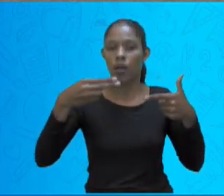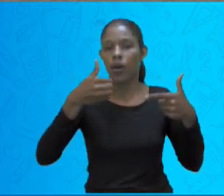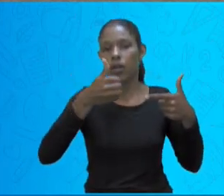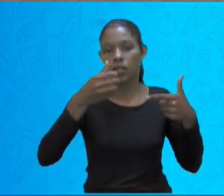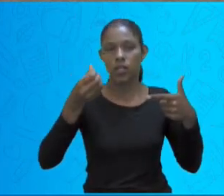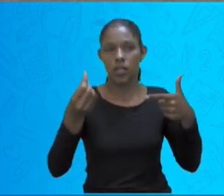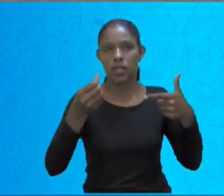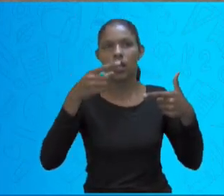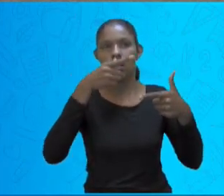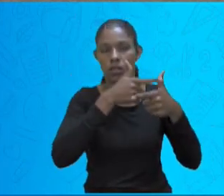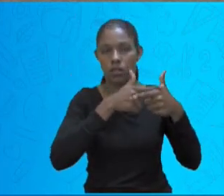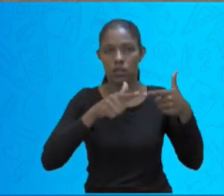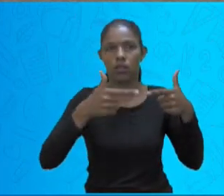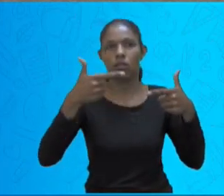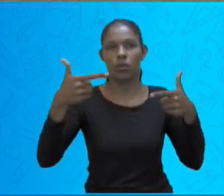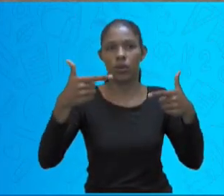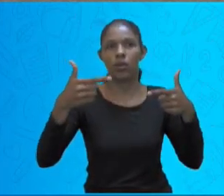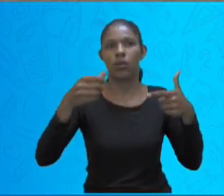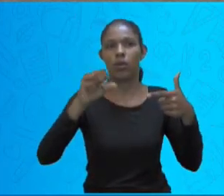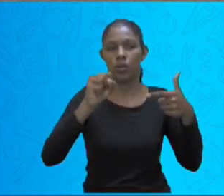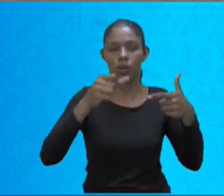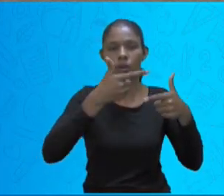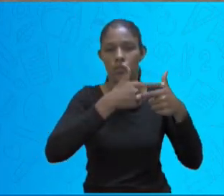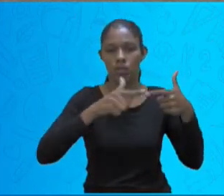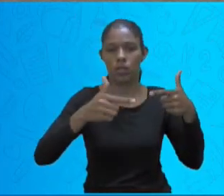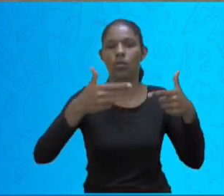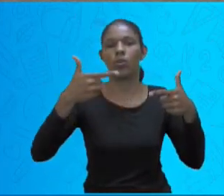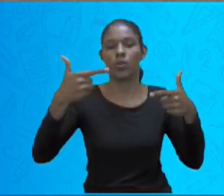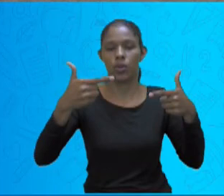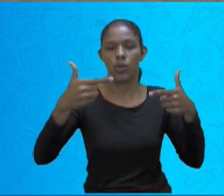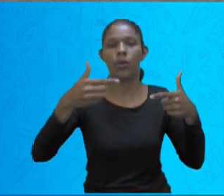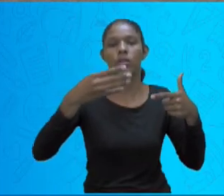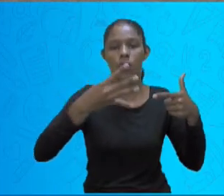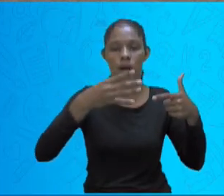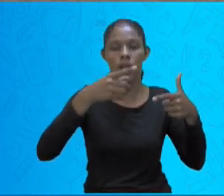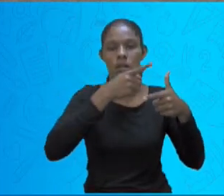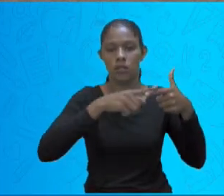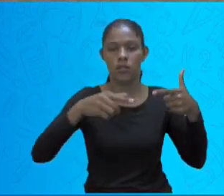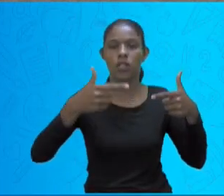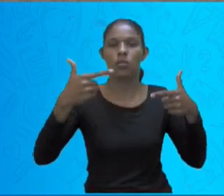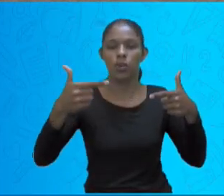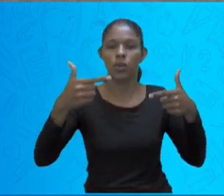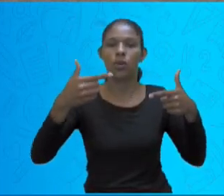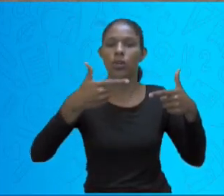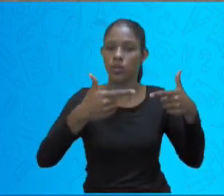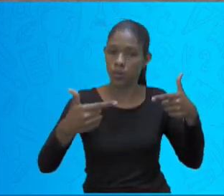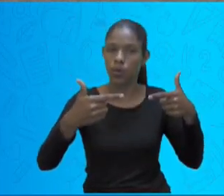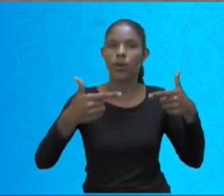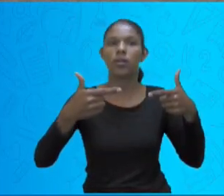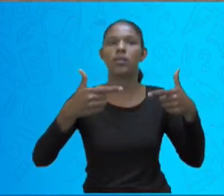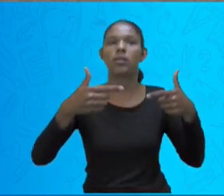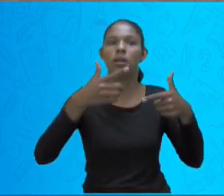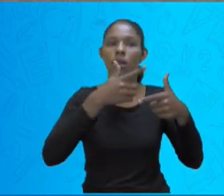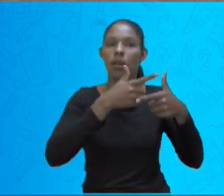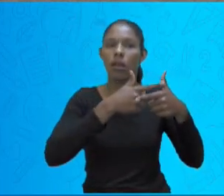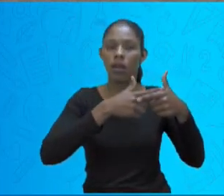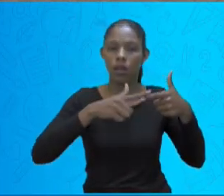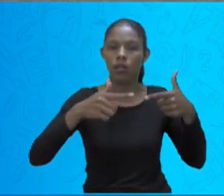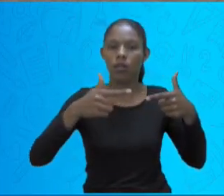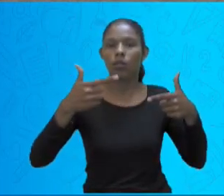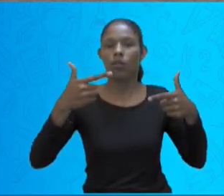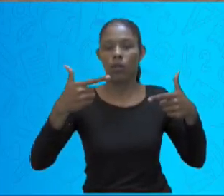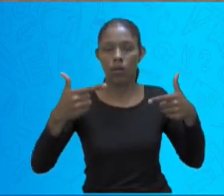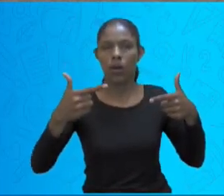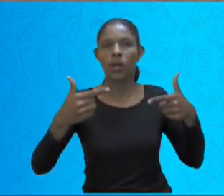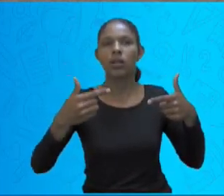8. Dividido por 2, eu tenho 4. Dividido por 2, eu tenho 2. Que dividido por 2, eu tenho 1. Quantas vezes o